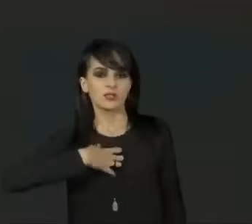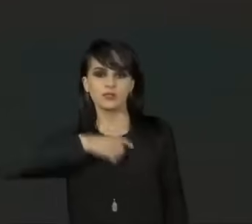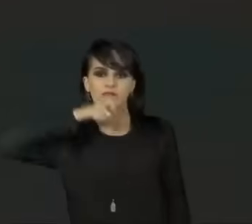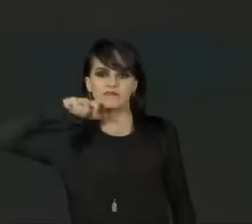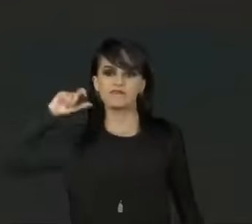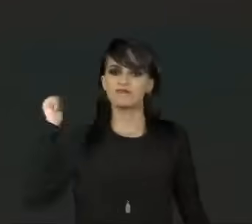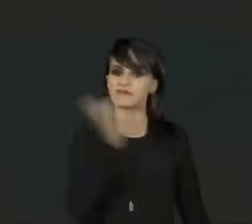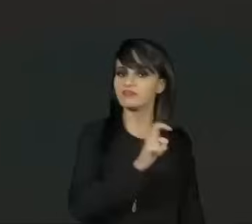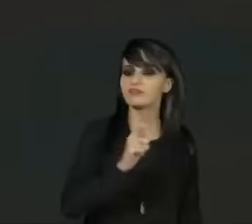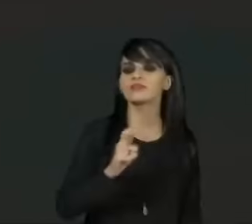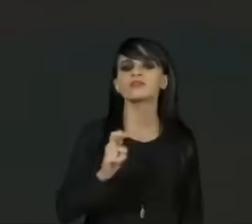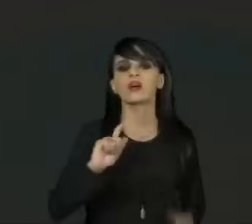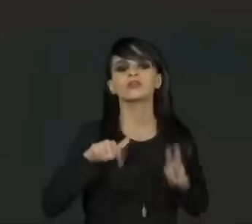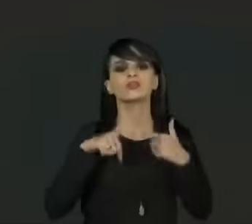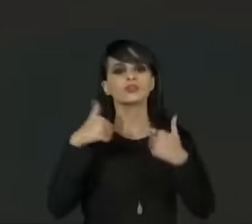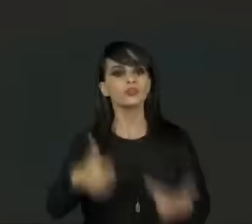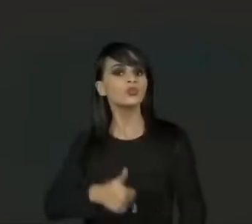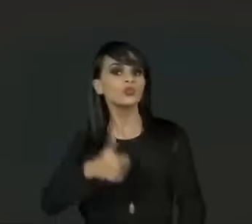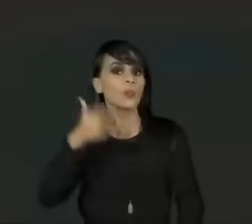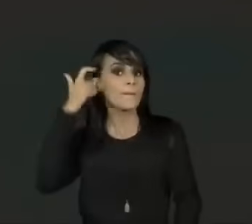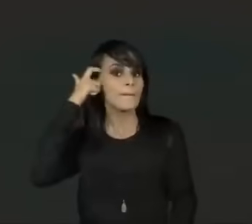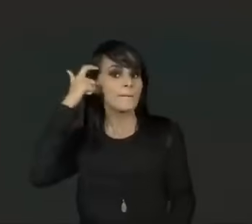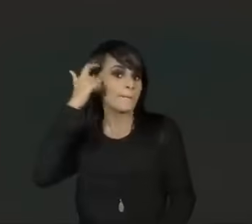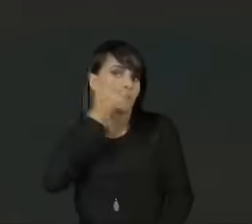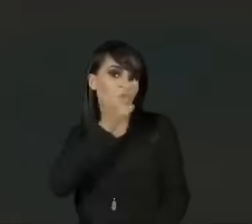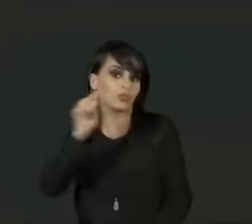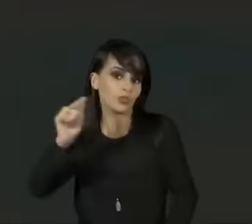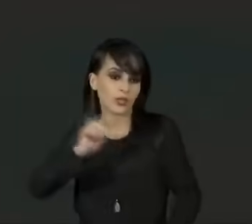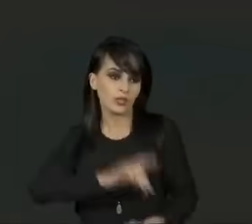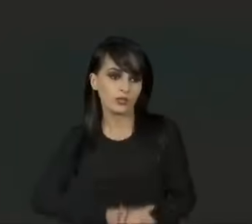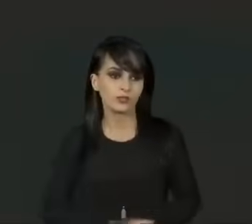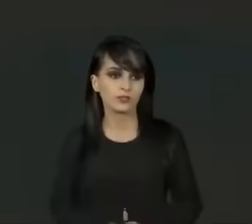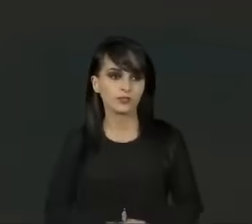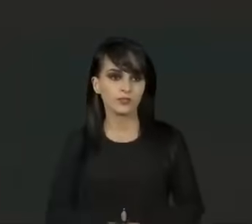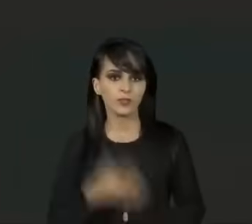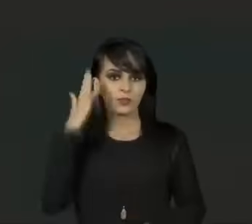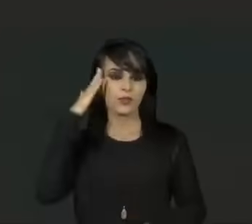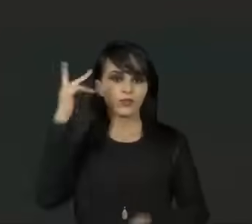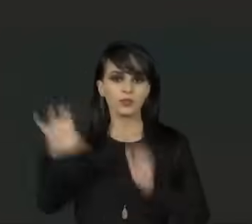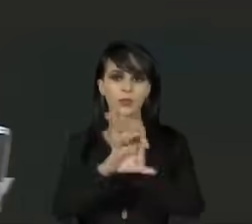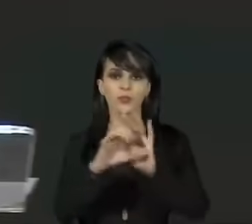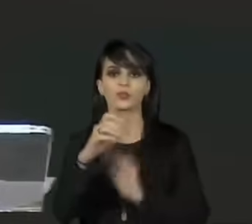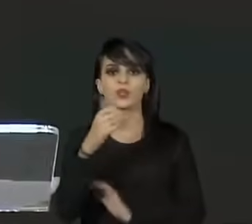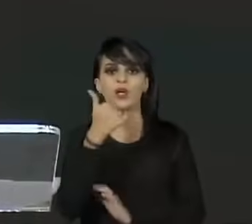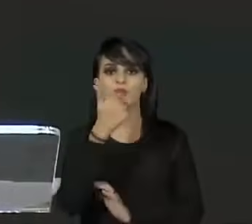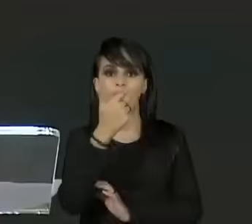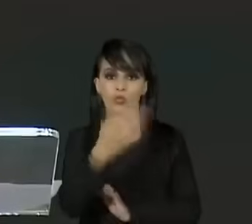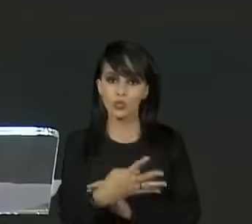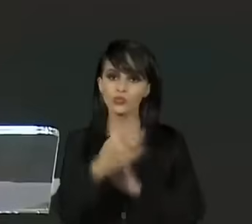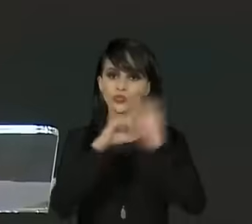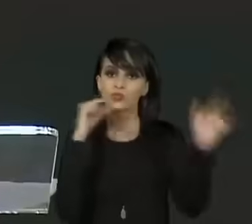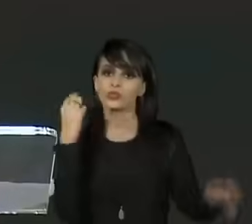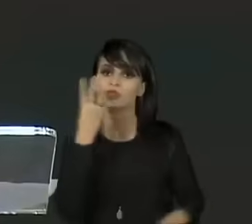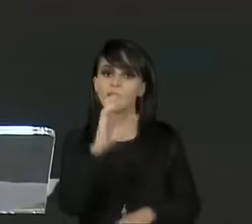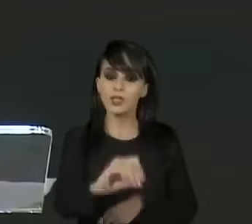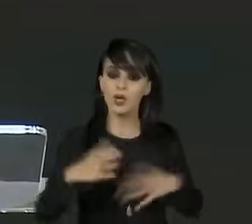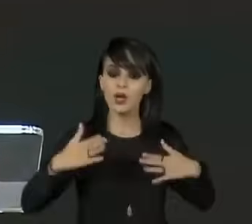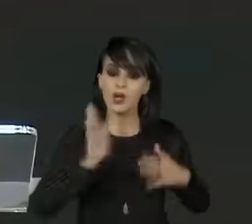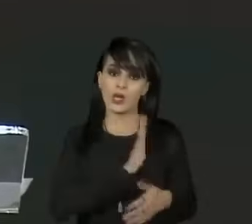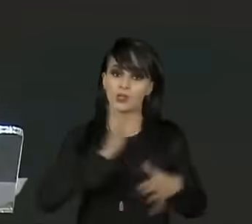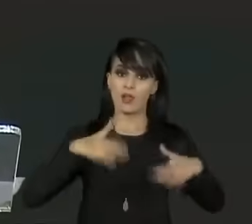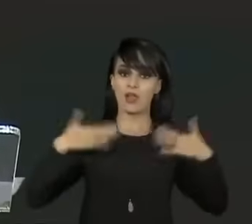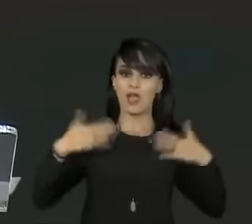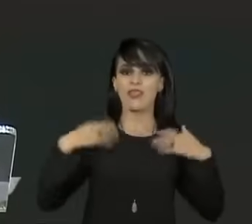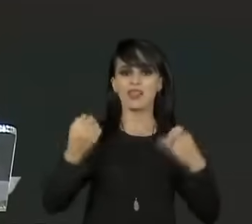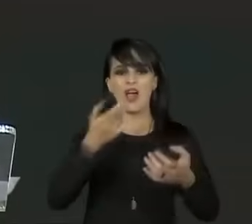ignorante atitudes irracionais provérbios 1430 diz que o coração alegre serve de bom